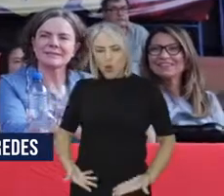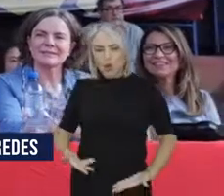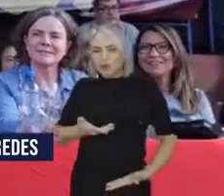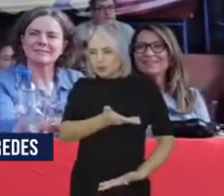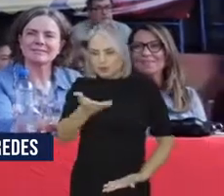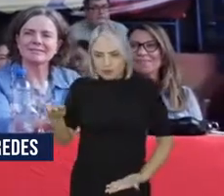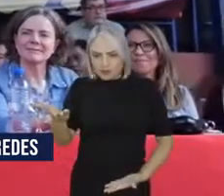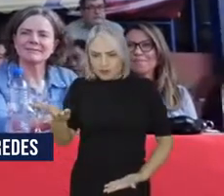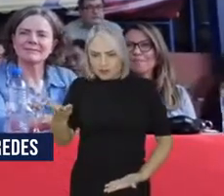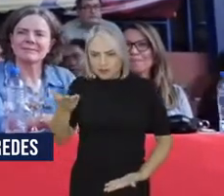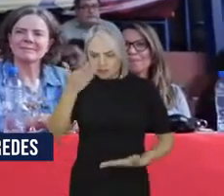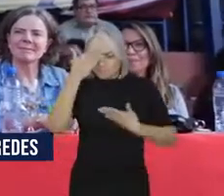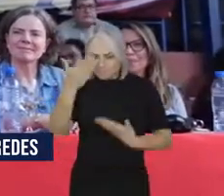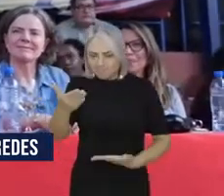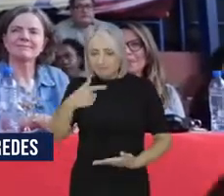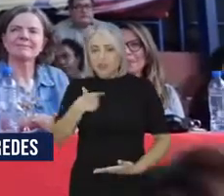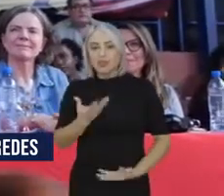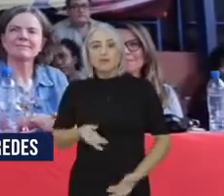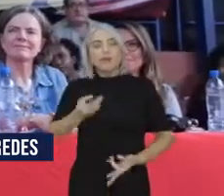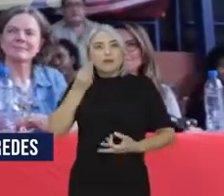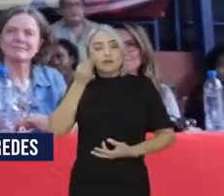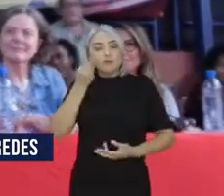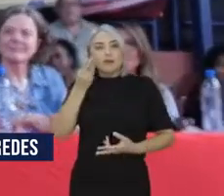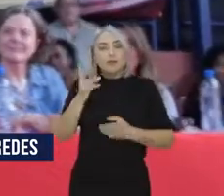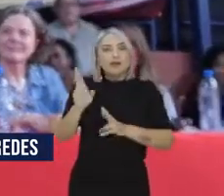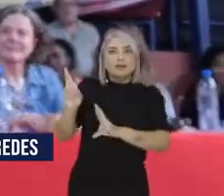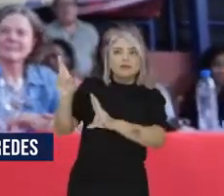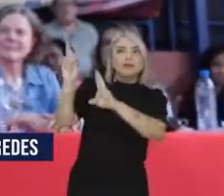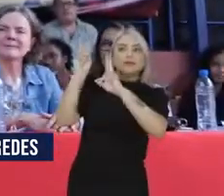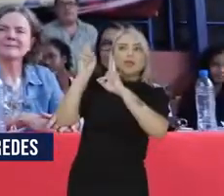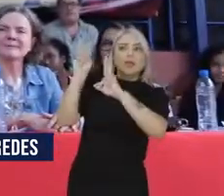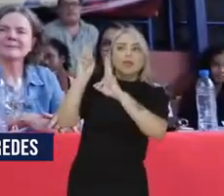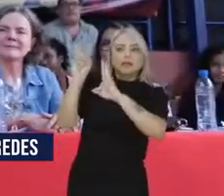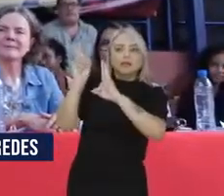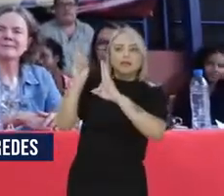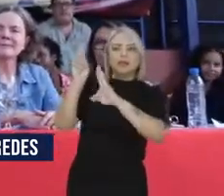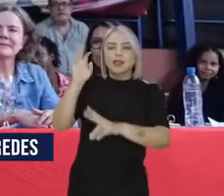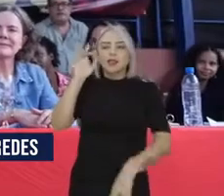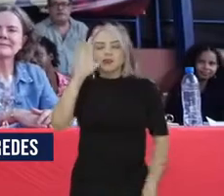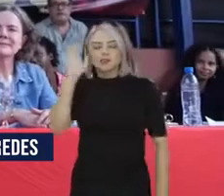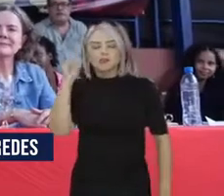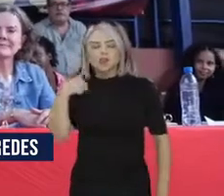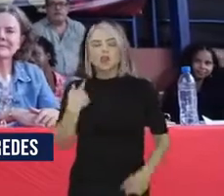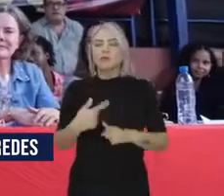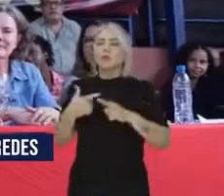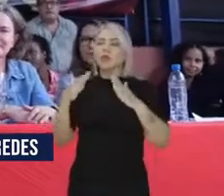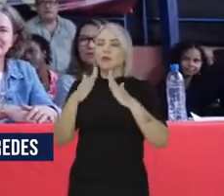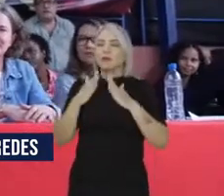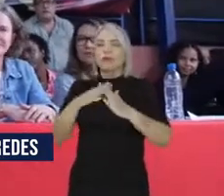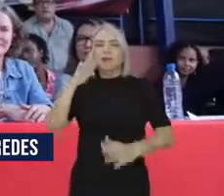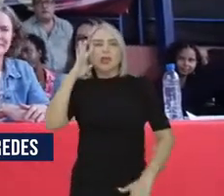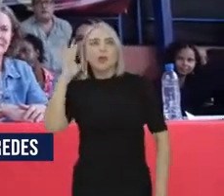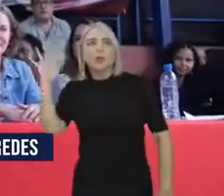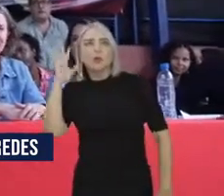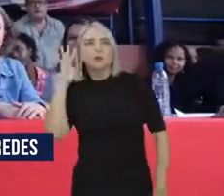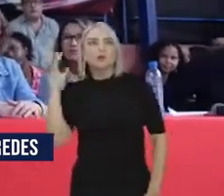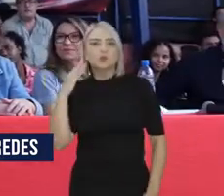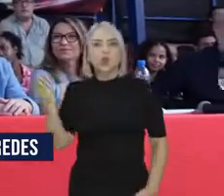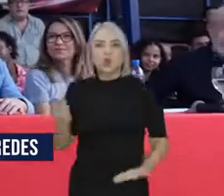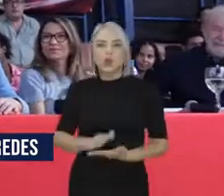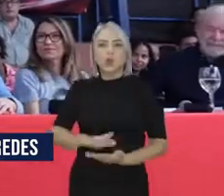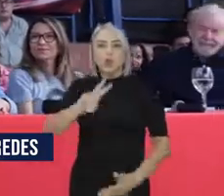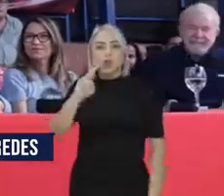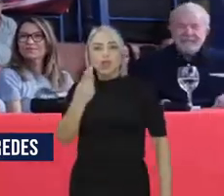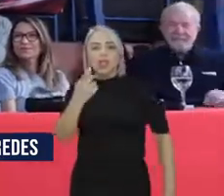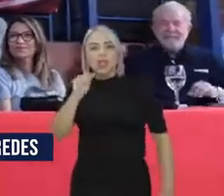venho falar de esperança e sonho, porque a moradia é o sonho. Heliópolis hoje veio do sonho da